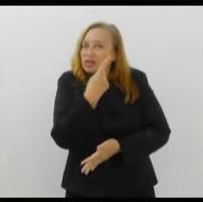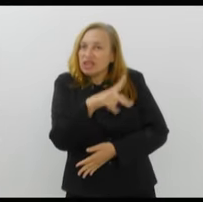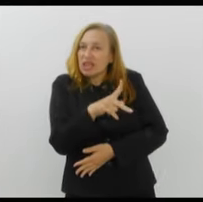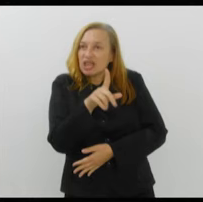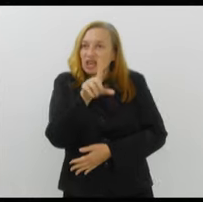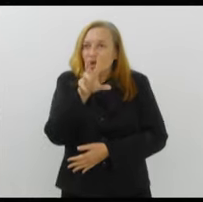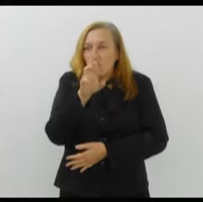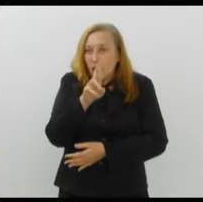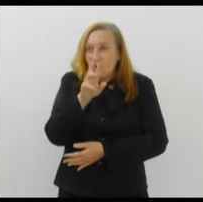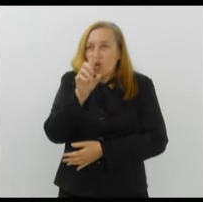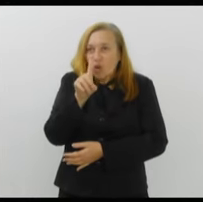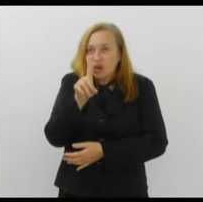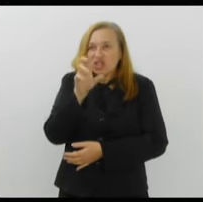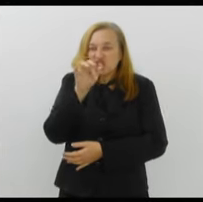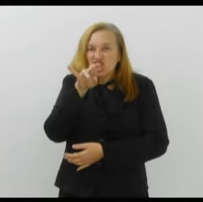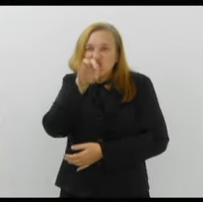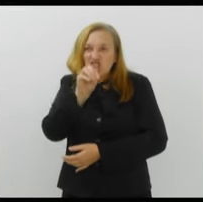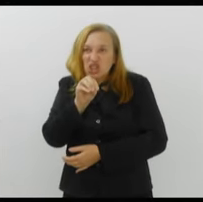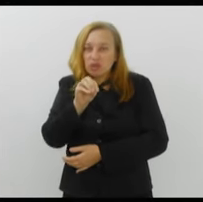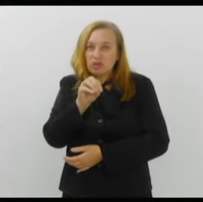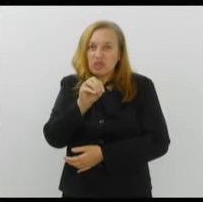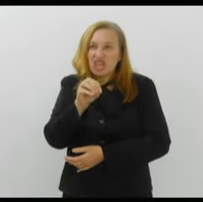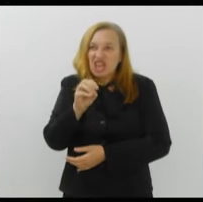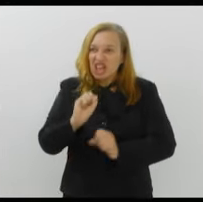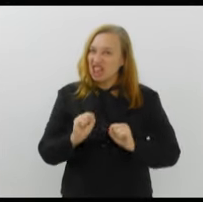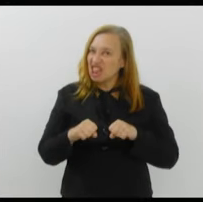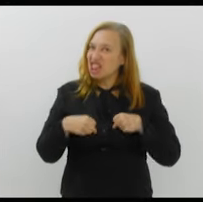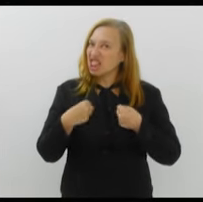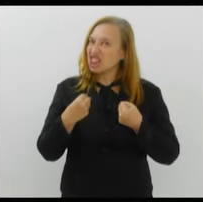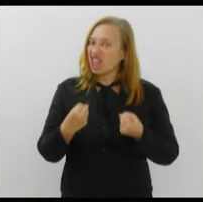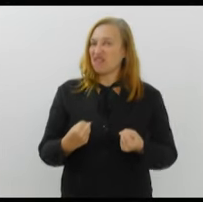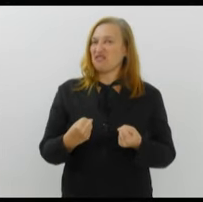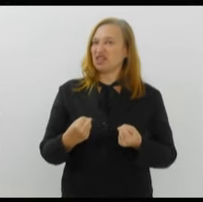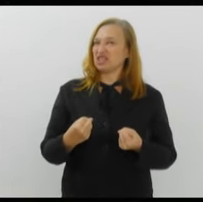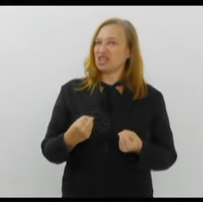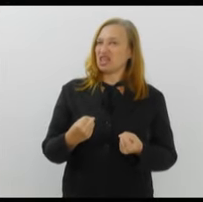Niterói, defender o indefensável.